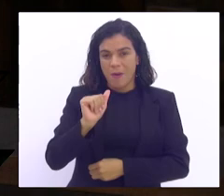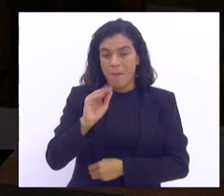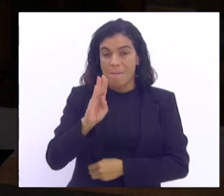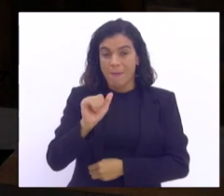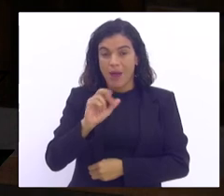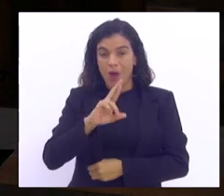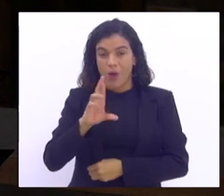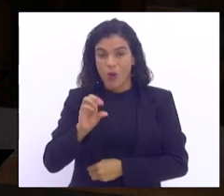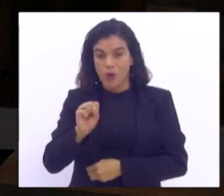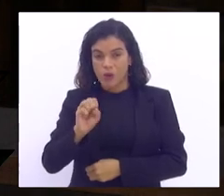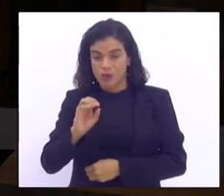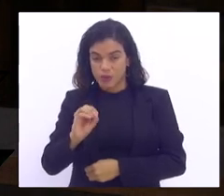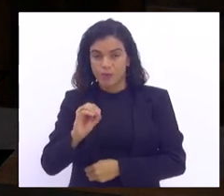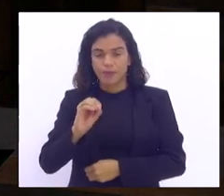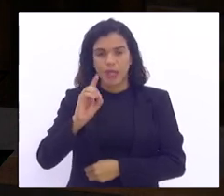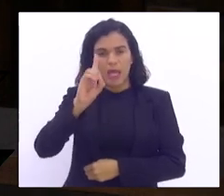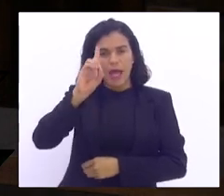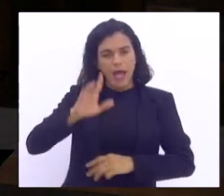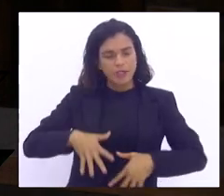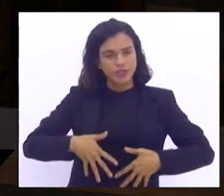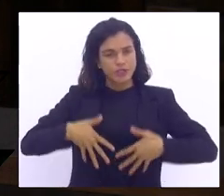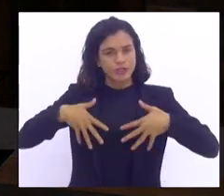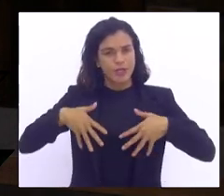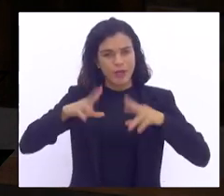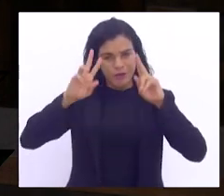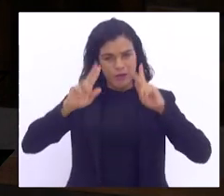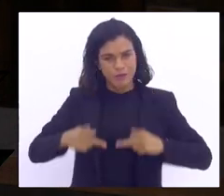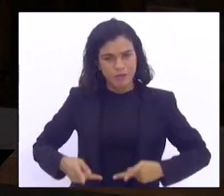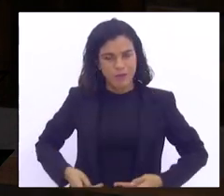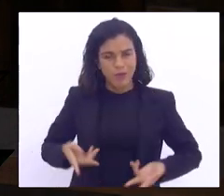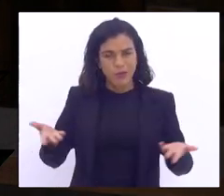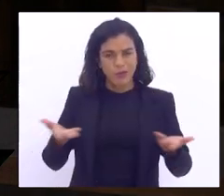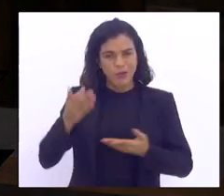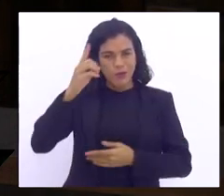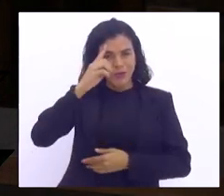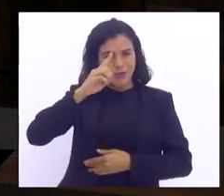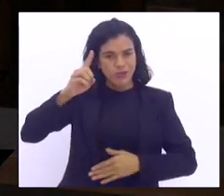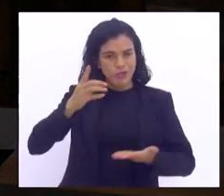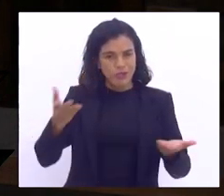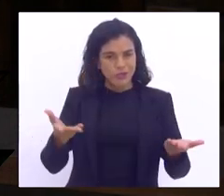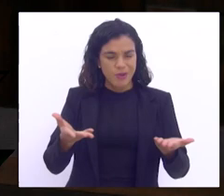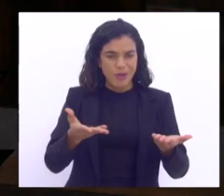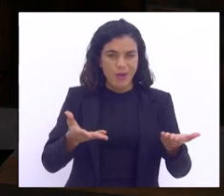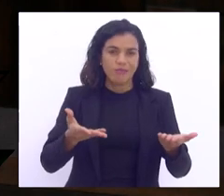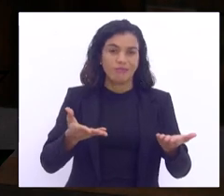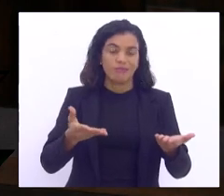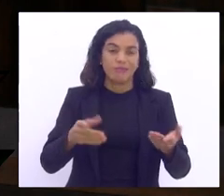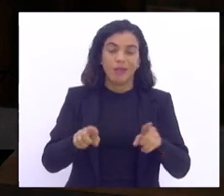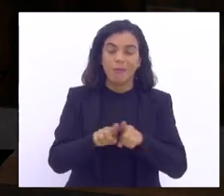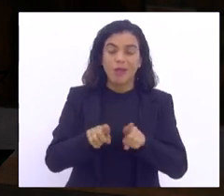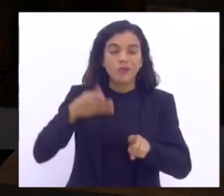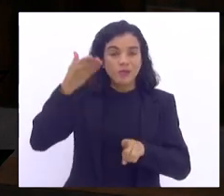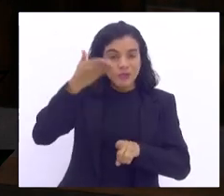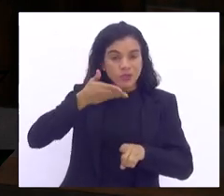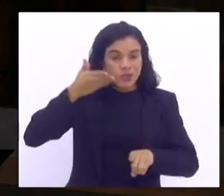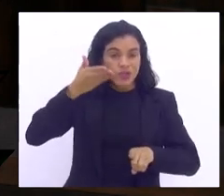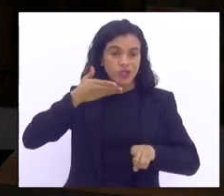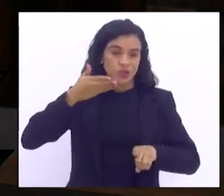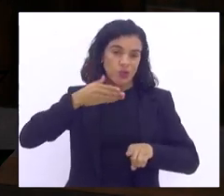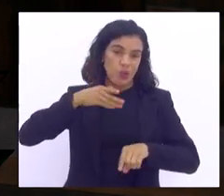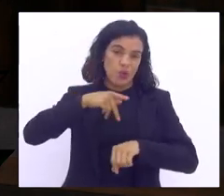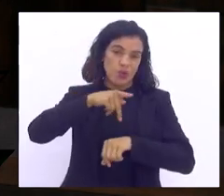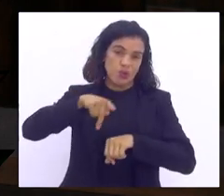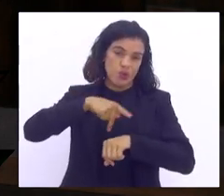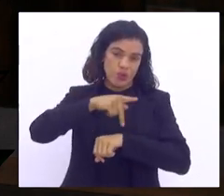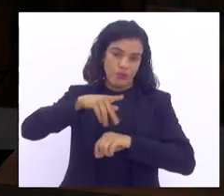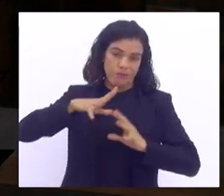nome do artigo. A dignidade humana no direito contemporâneo e no discurso transnacional. O ministro aqui,